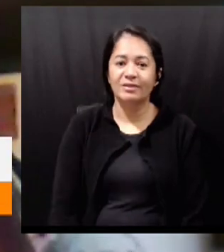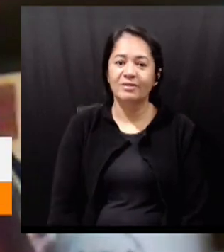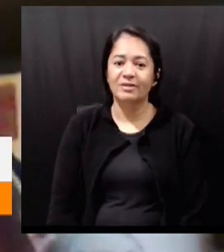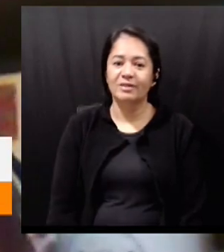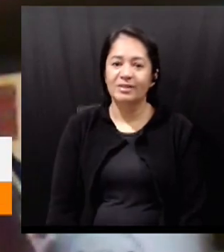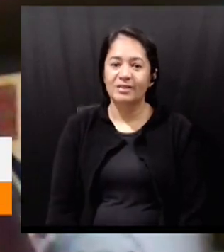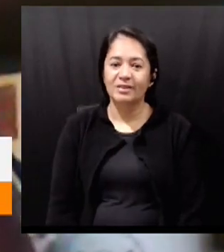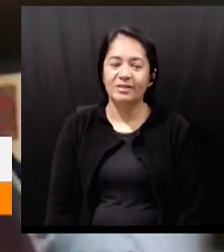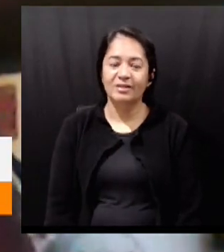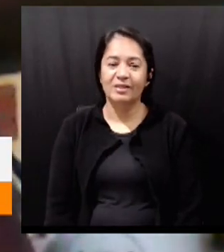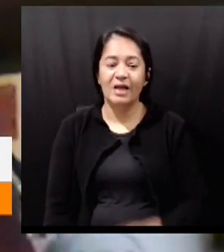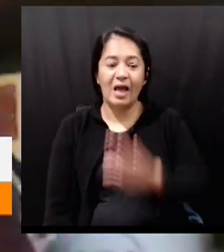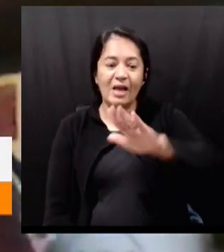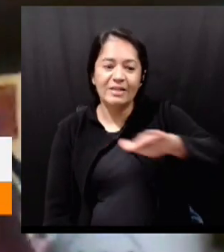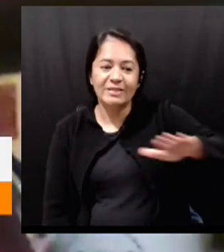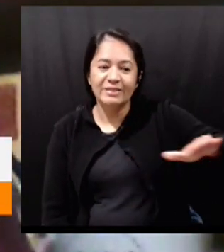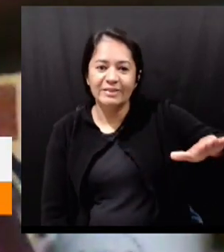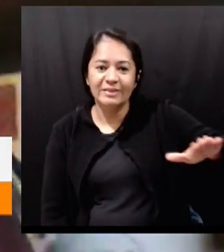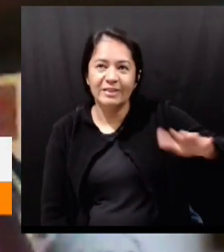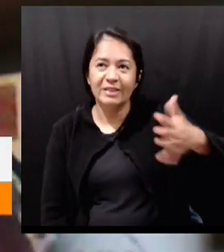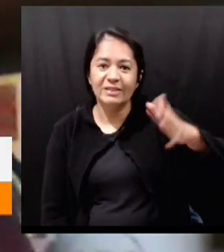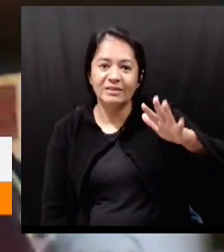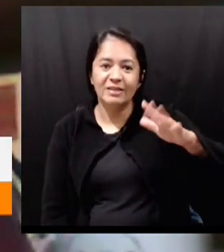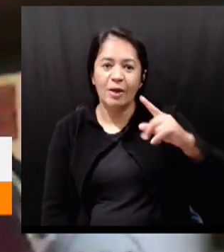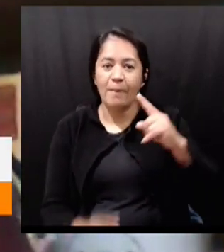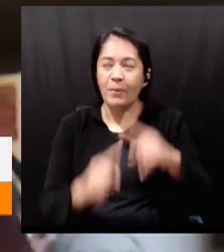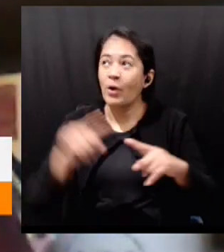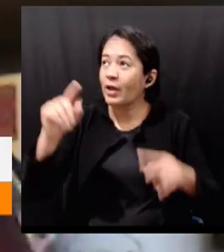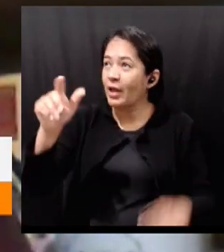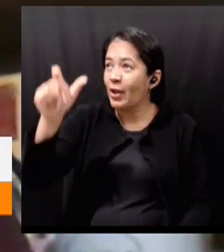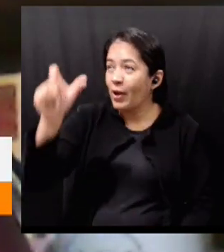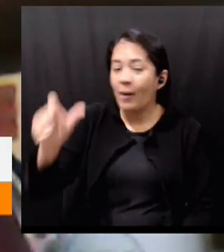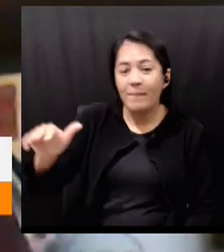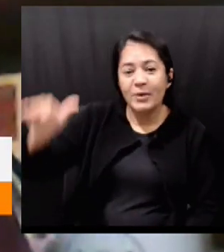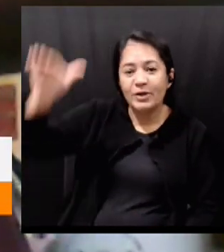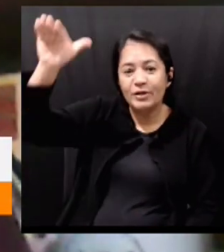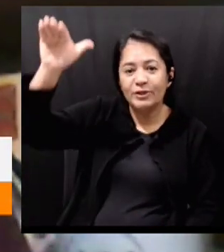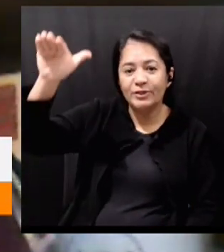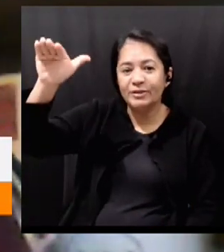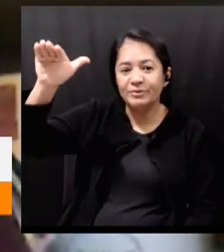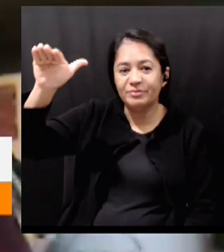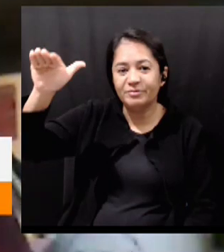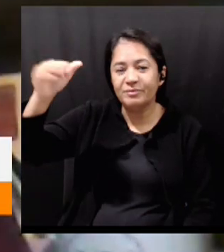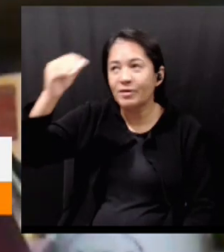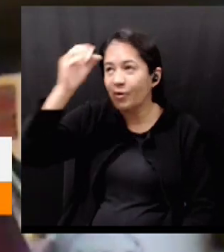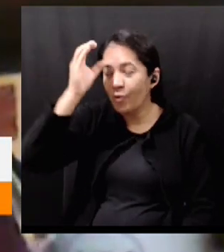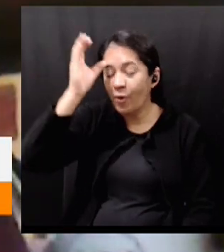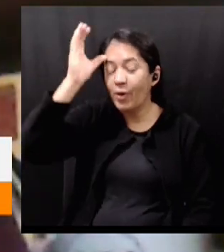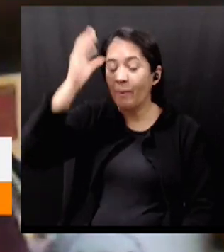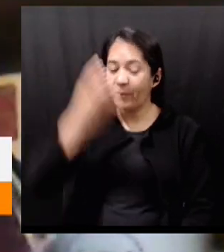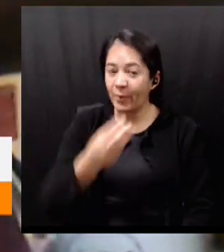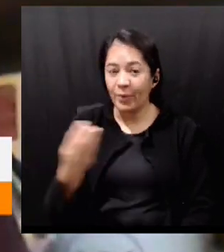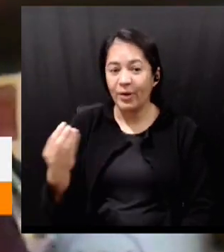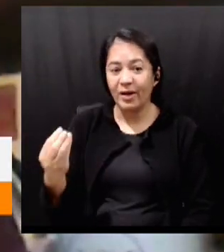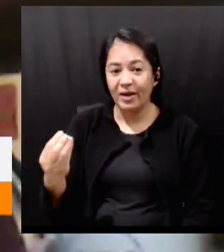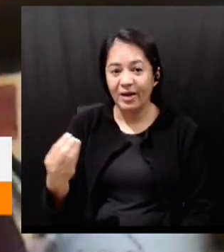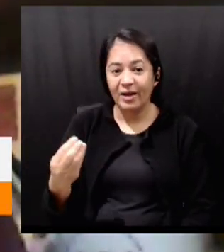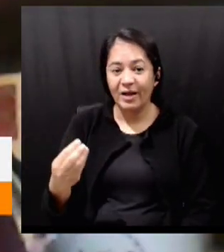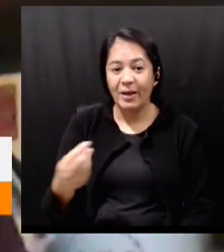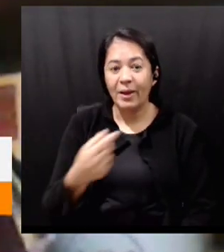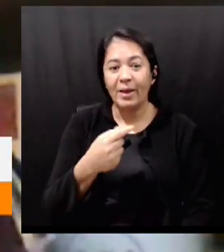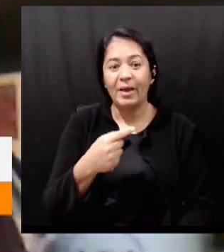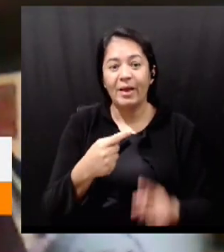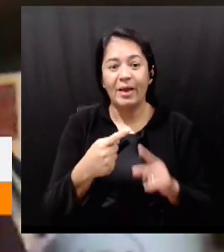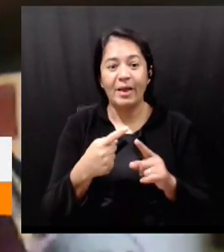vezes, ela, porque aquele adulto tem muito conhecimento, acha que tem muito e vai